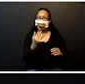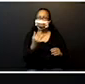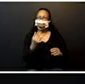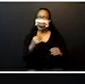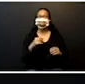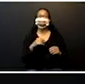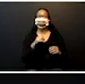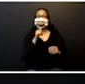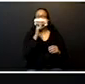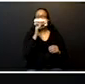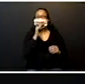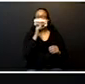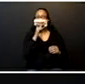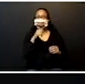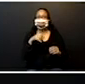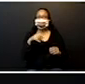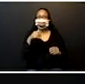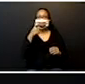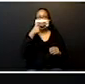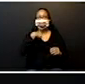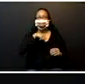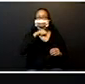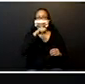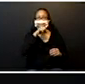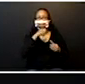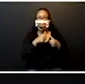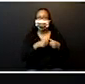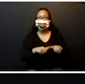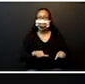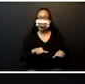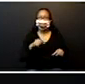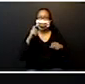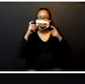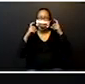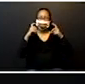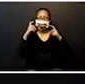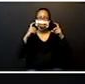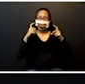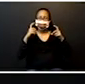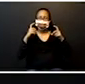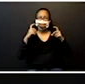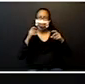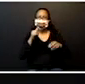Eu fico feliz junto com os meus amigos.